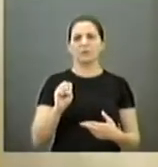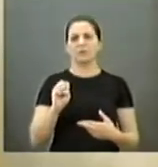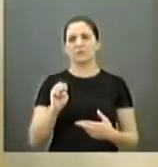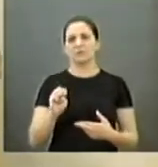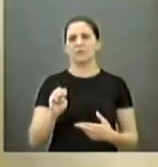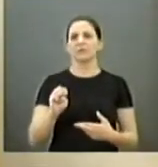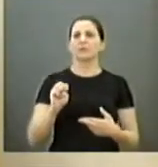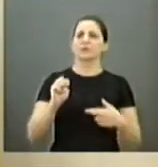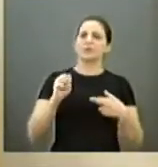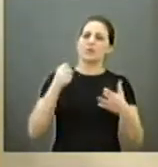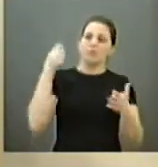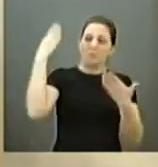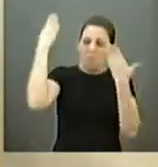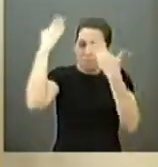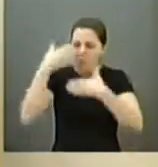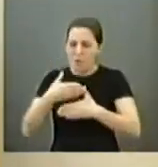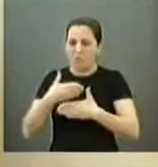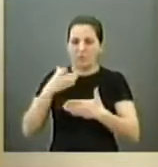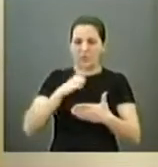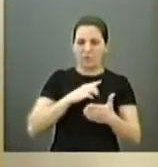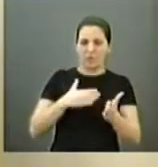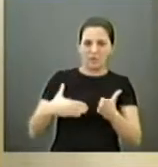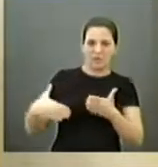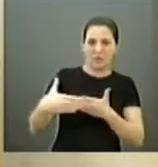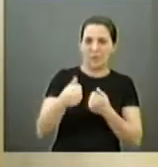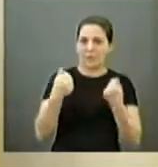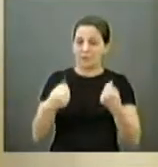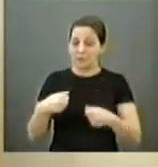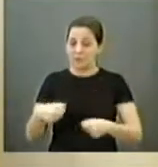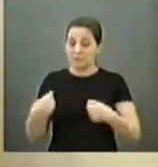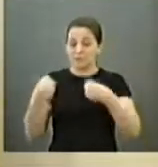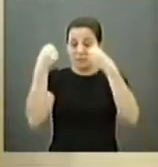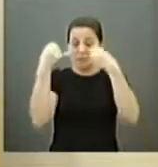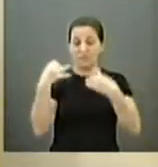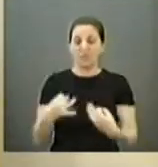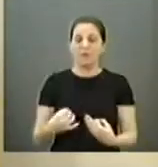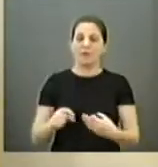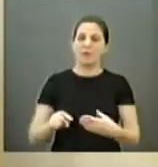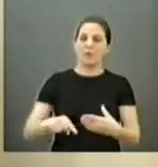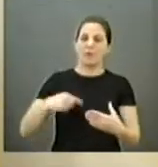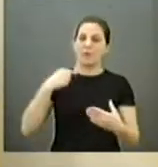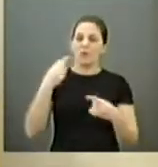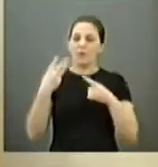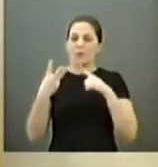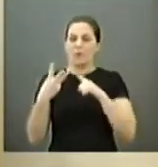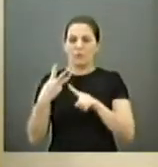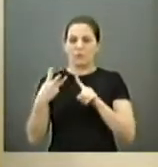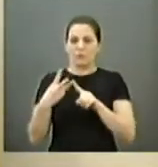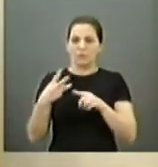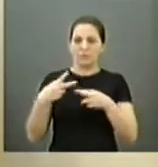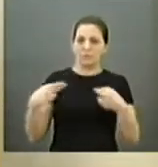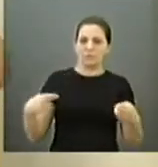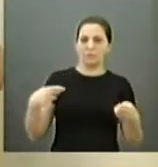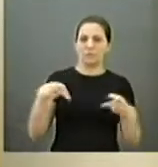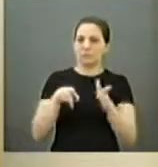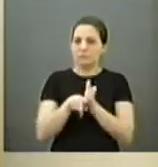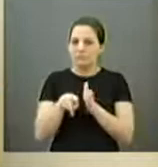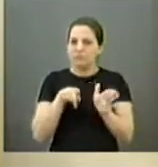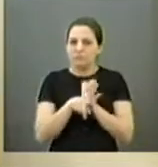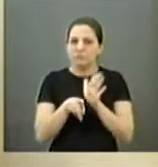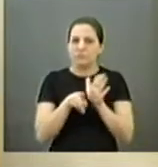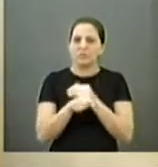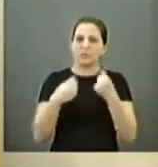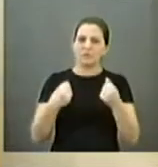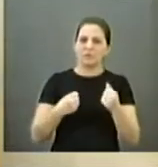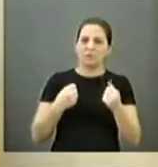que houve desvio. Tem que ser explicado. E outro elemento que precisa de investigação é que